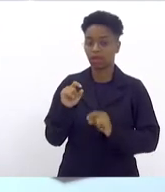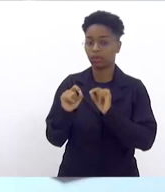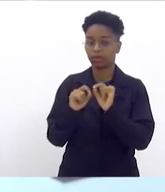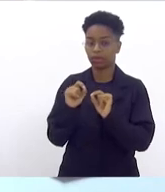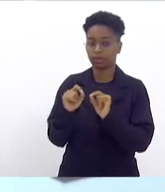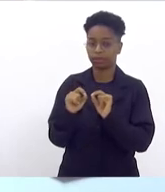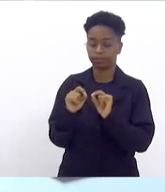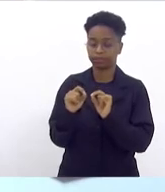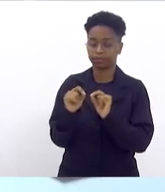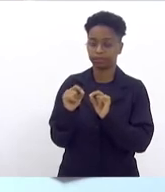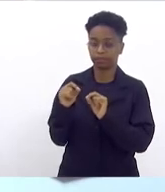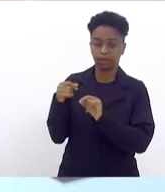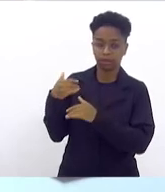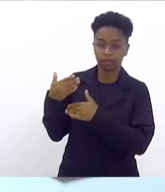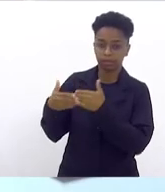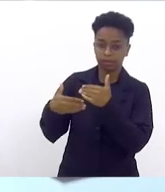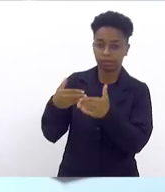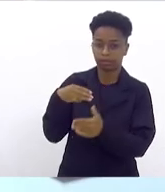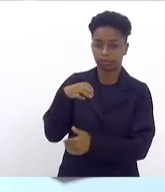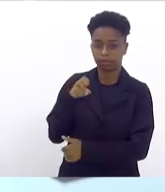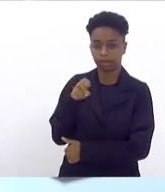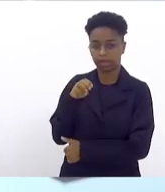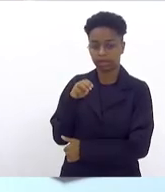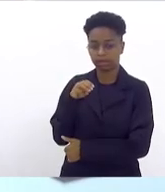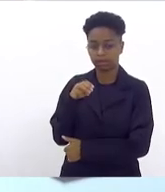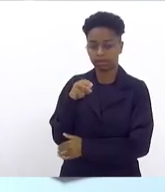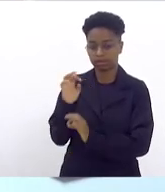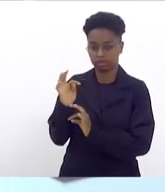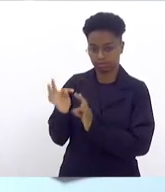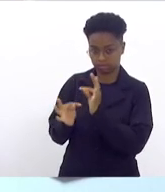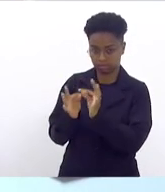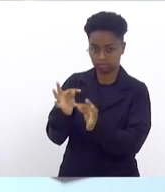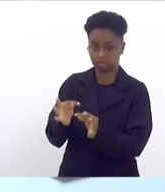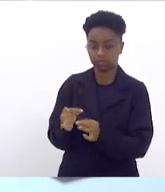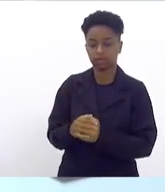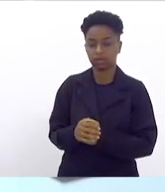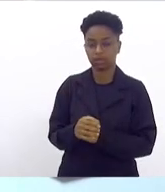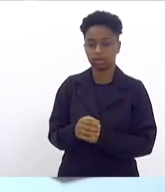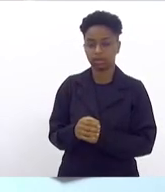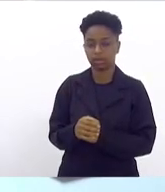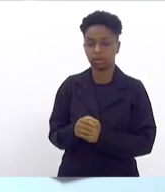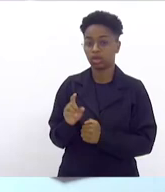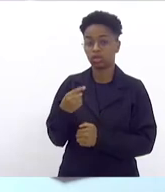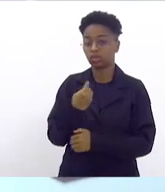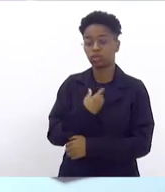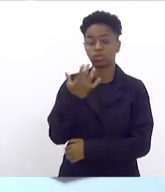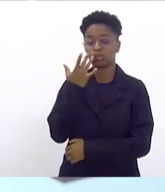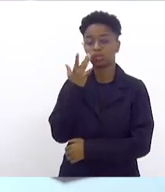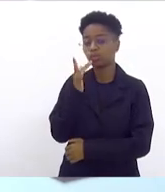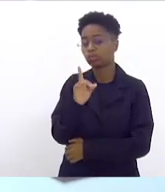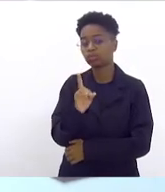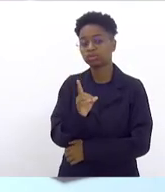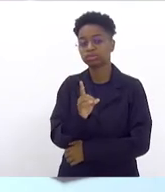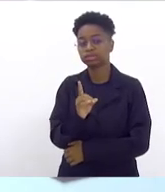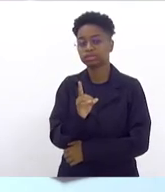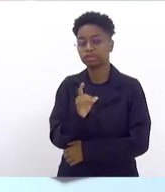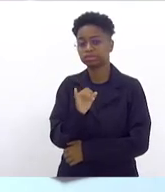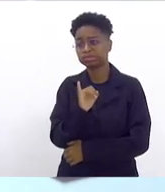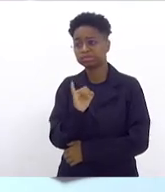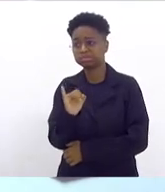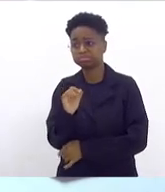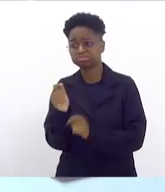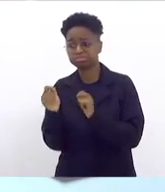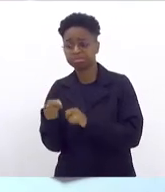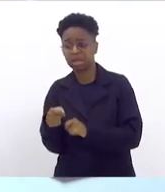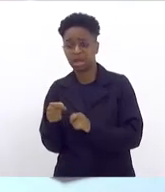procedimento médico que a gente não tem condição nem de saber se é plausível